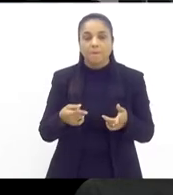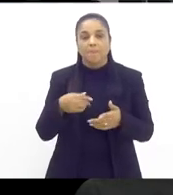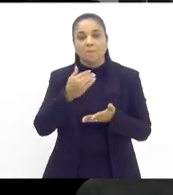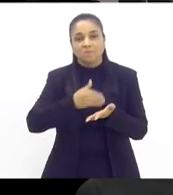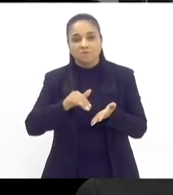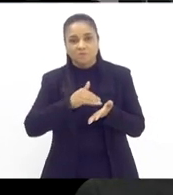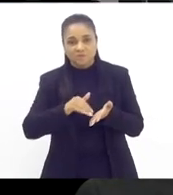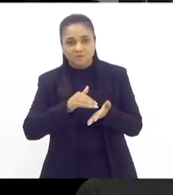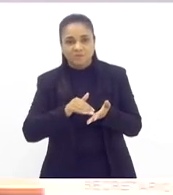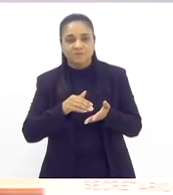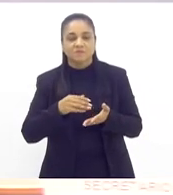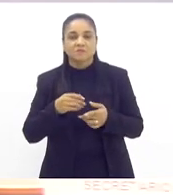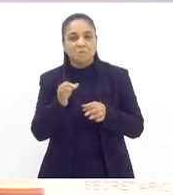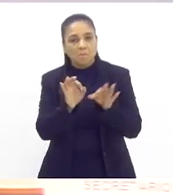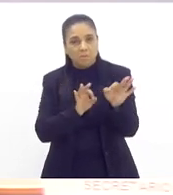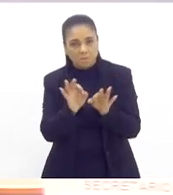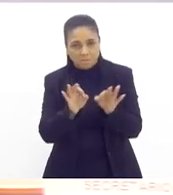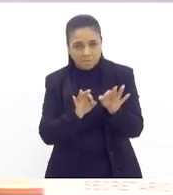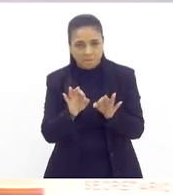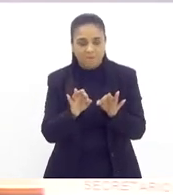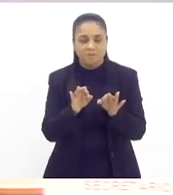Secretaria de Fazenda, Secretaria de Planejamento,